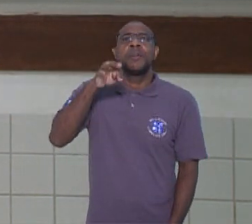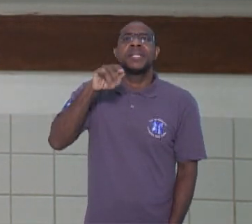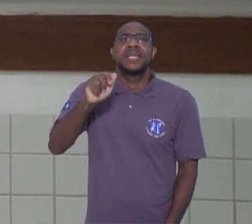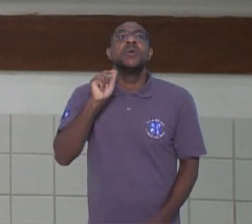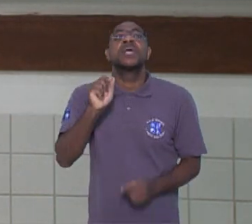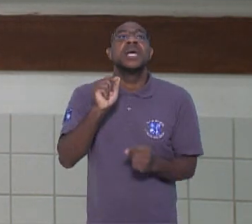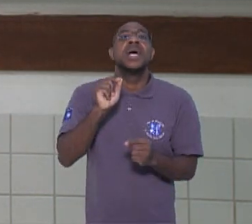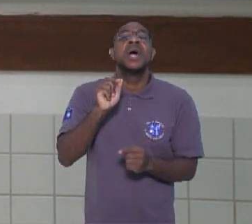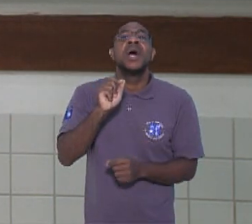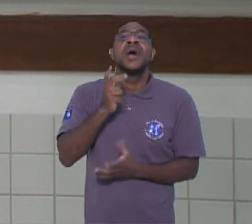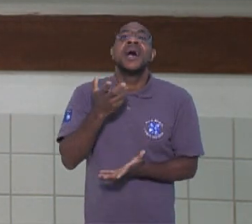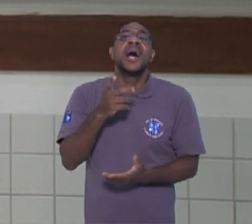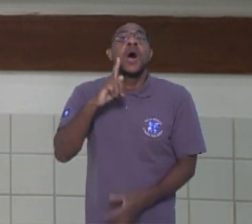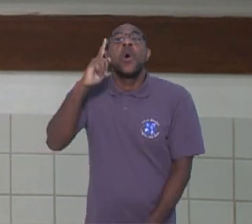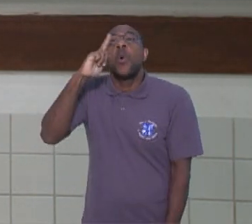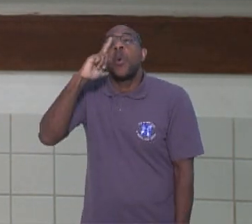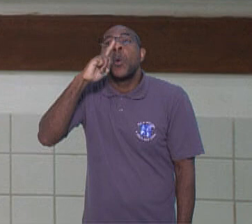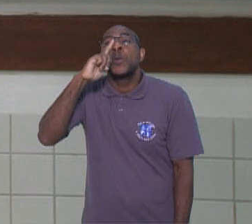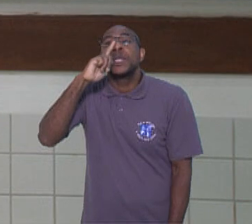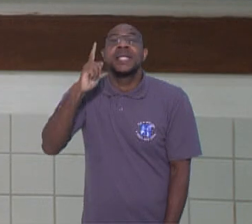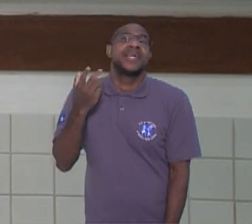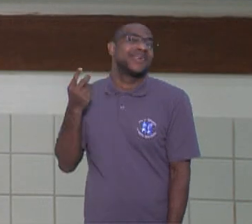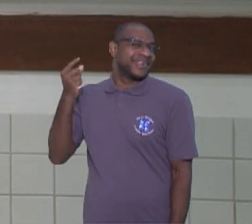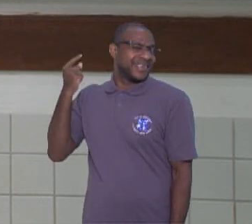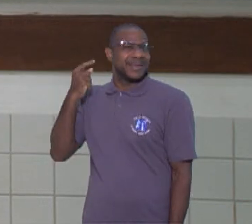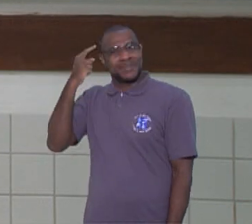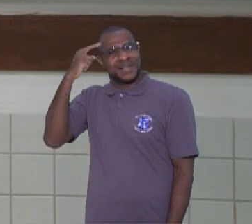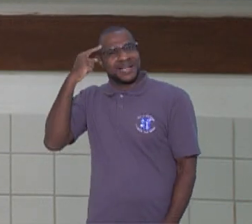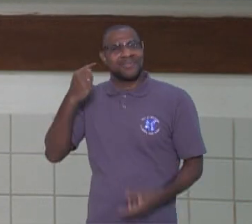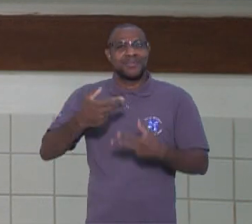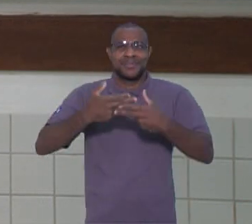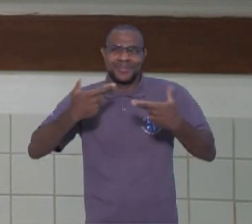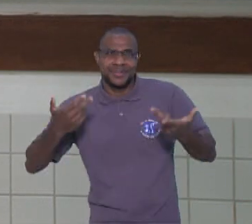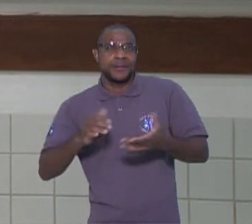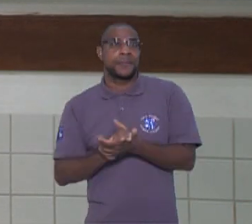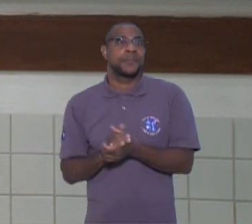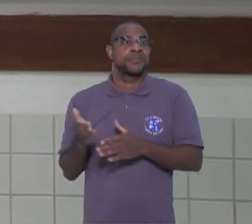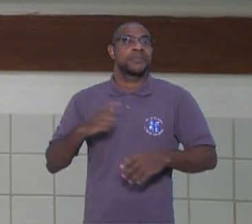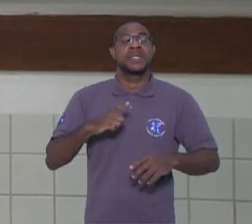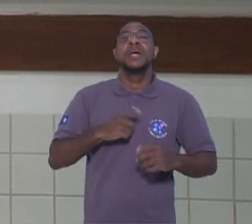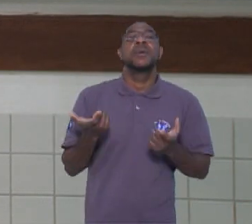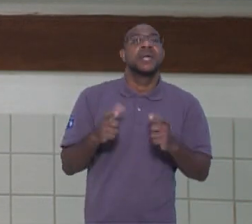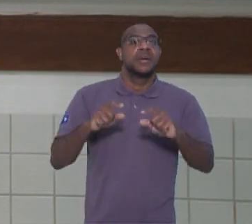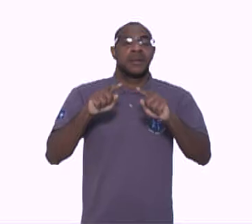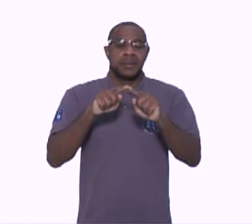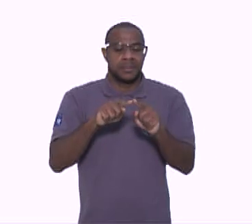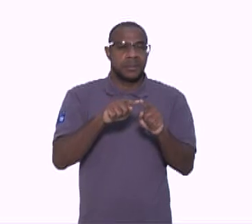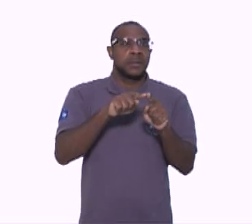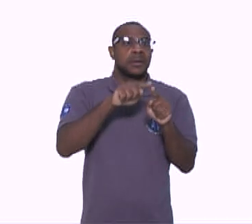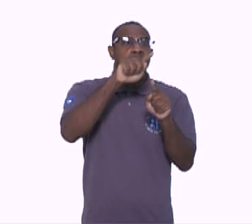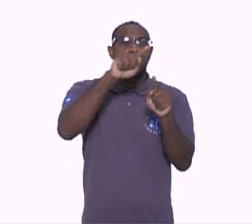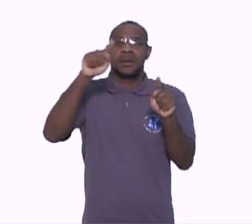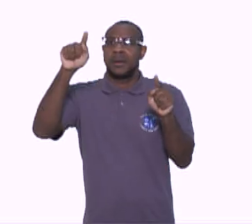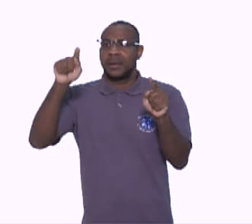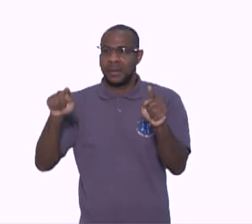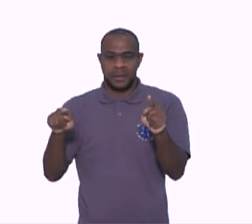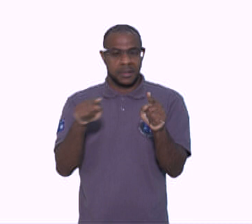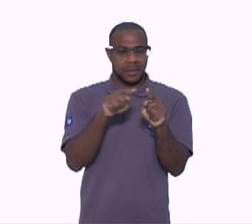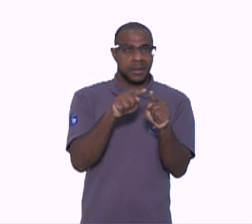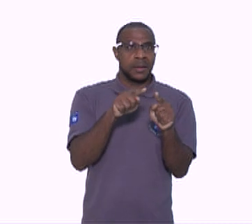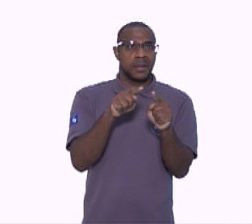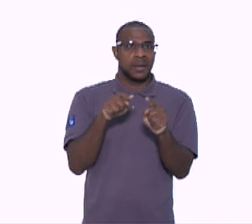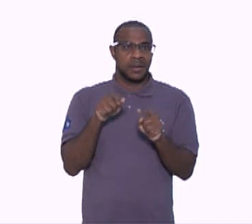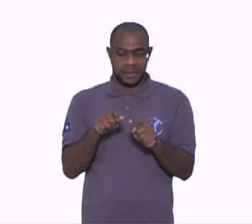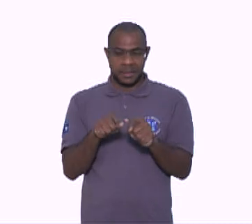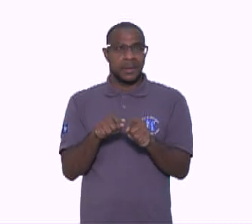bem. Então nós temos mais uma situação aqui. Nós temos aqui um retângulo, onde que a base é igual a 2x